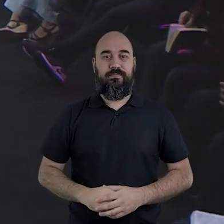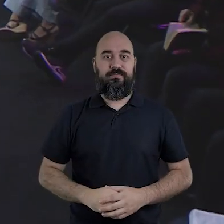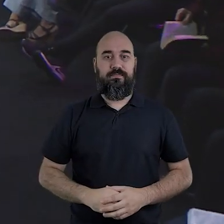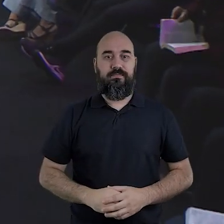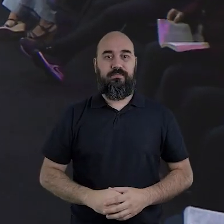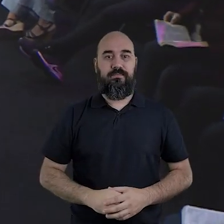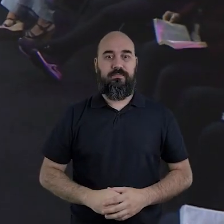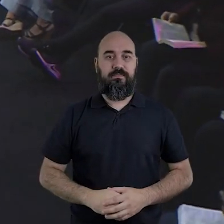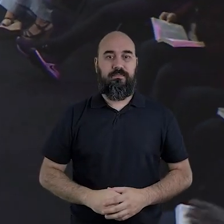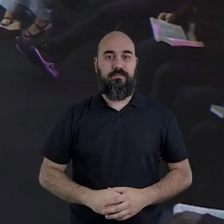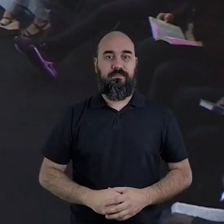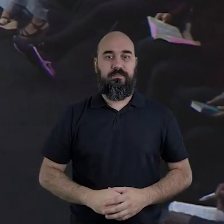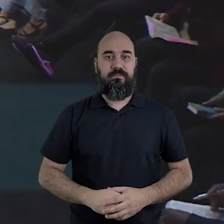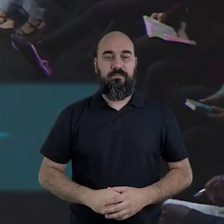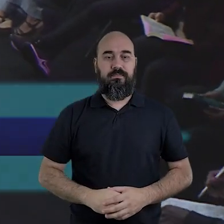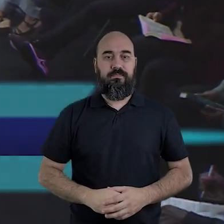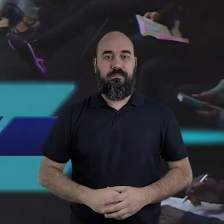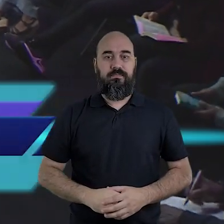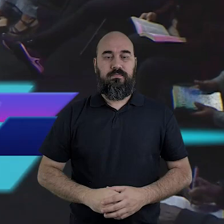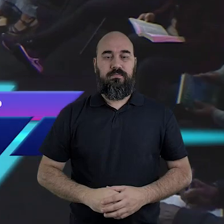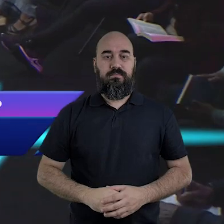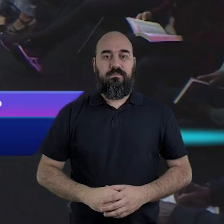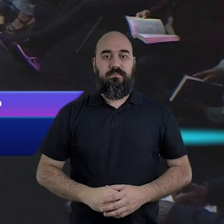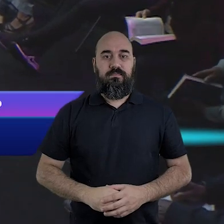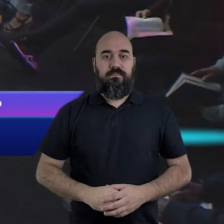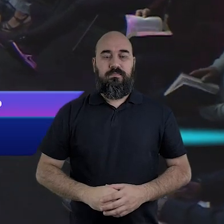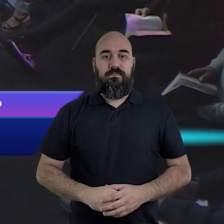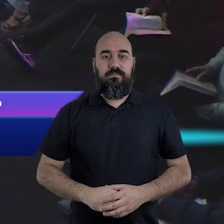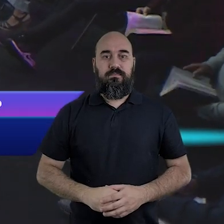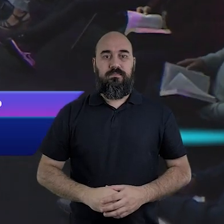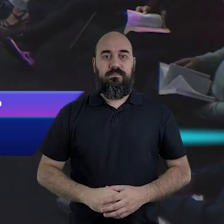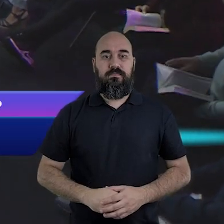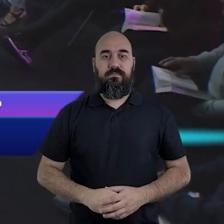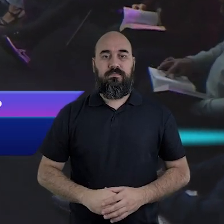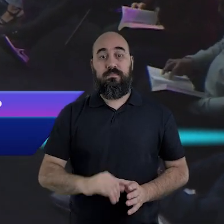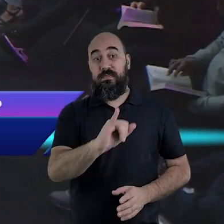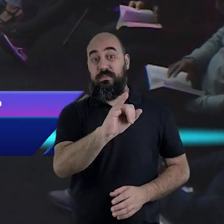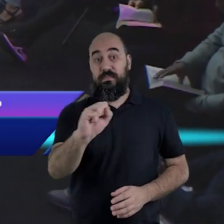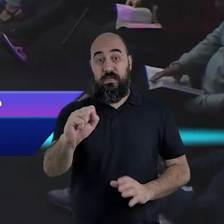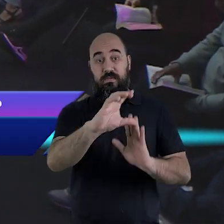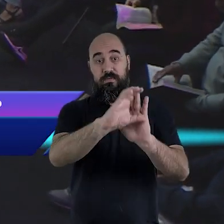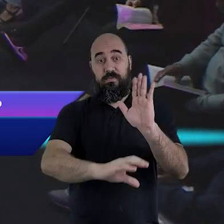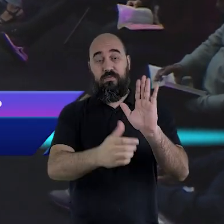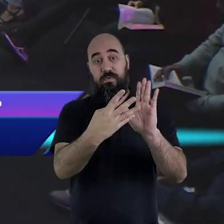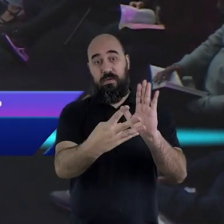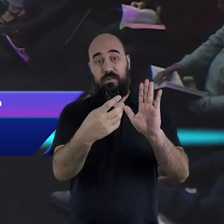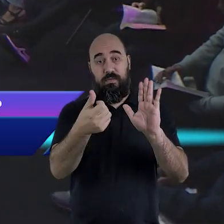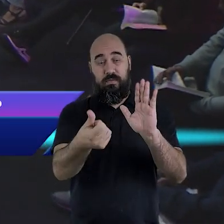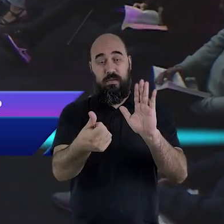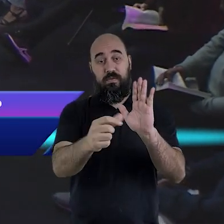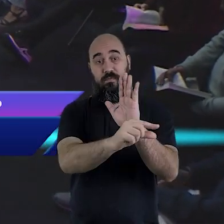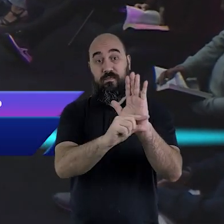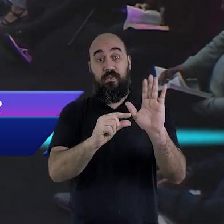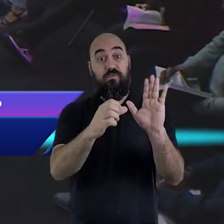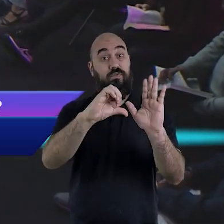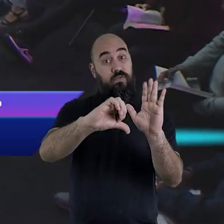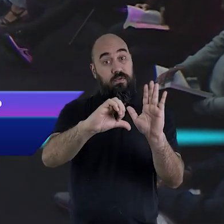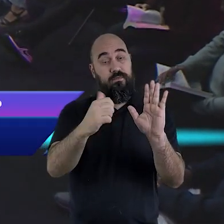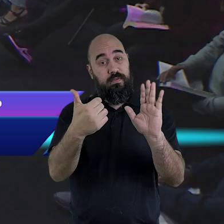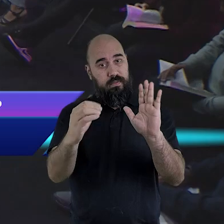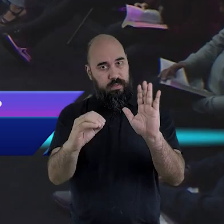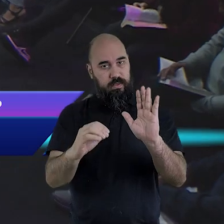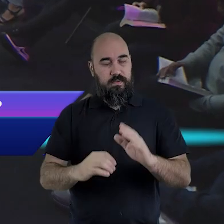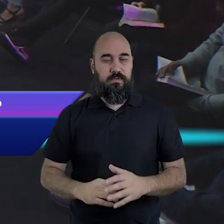46, versos 9 e 10. Vamos à palavra de Deus, porque ela é que